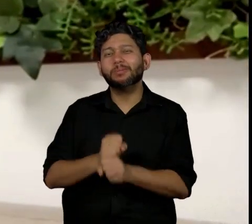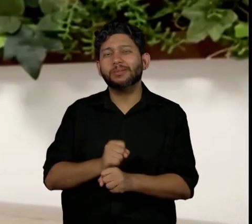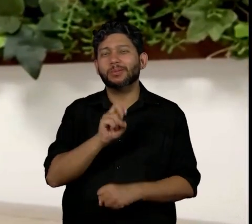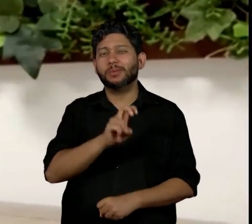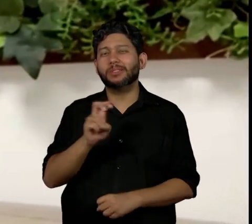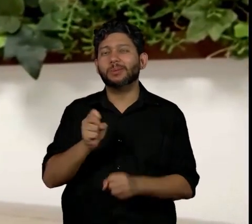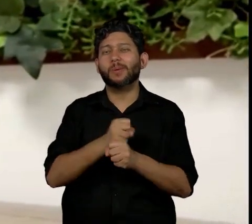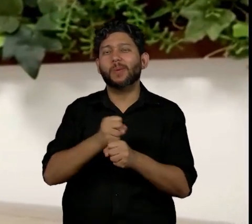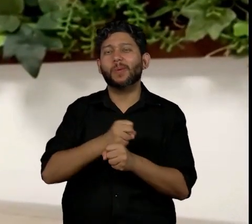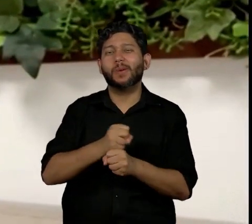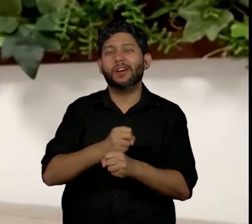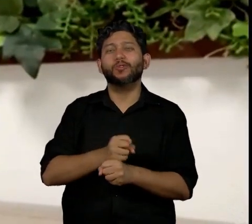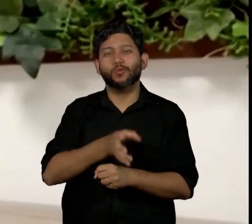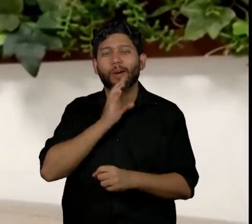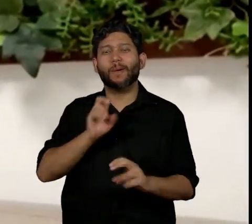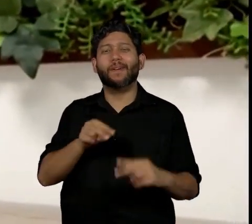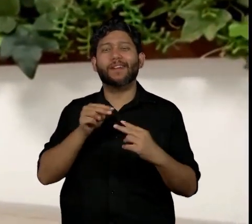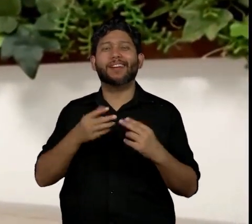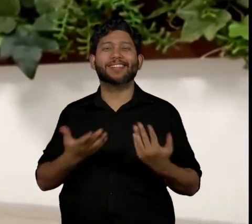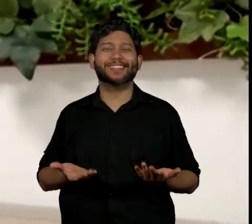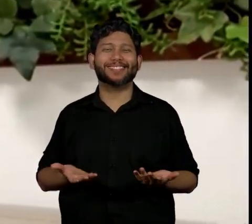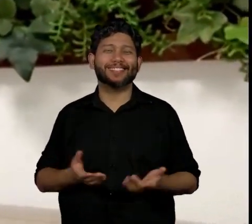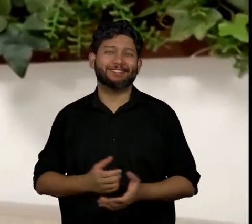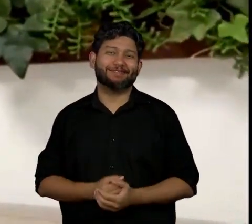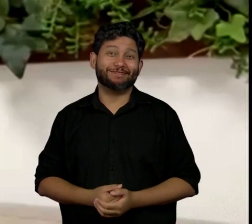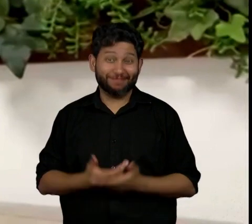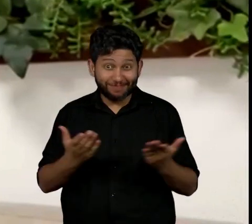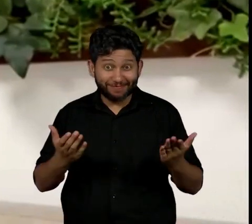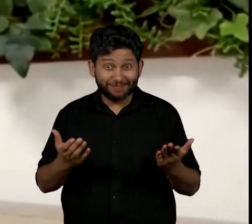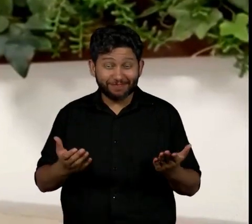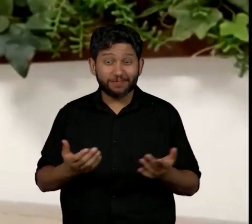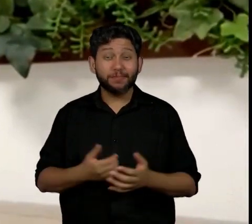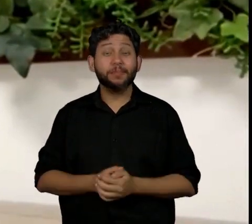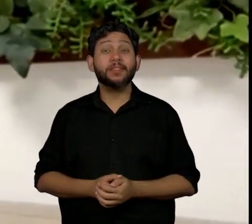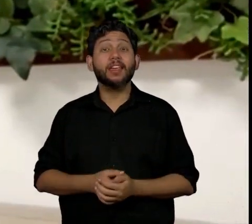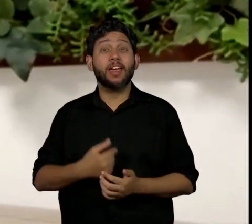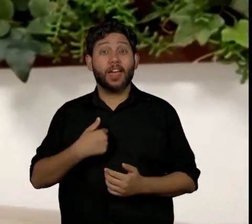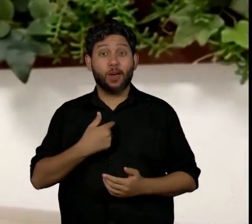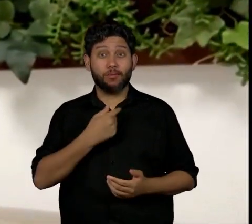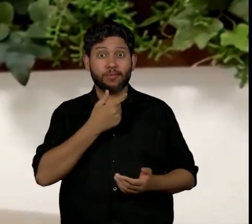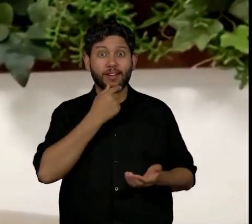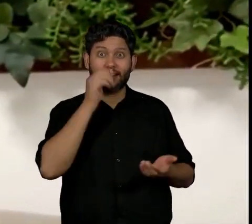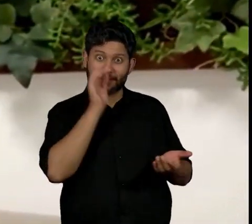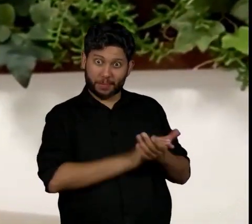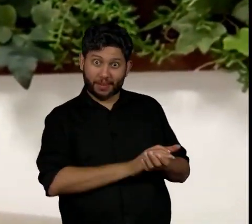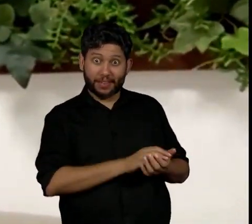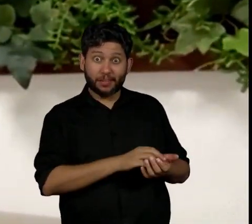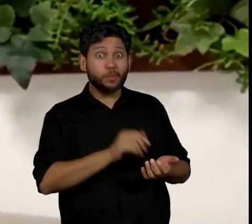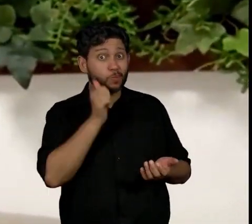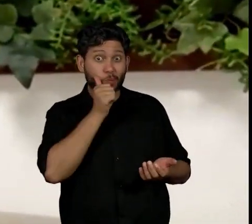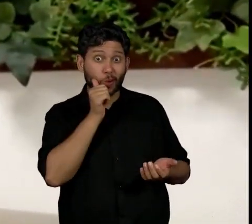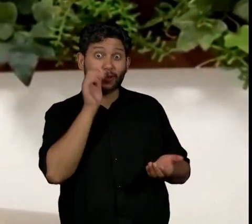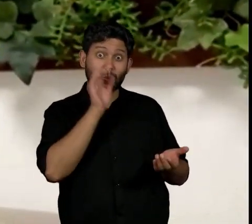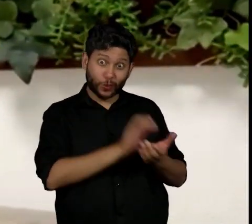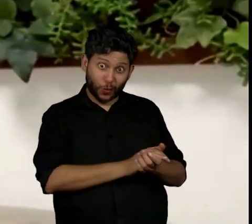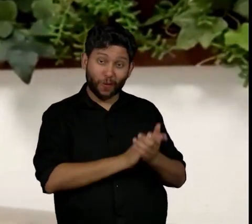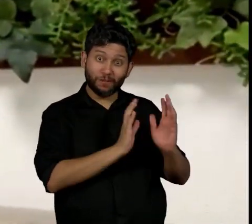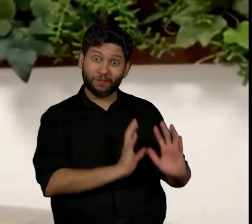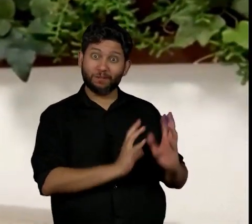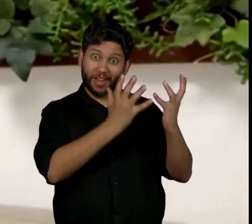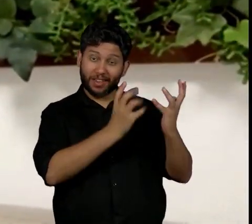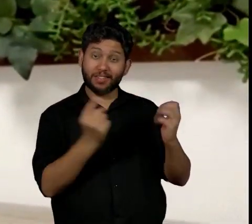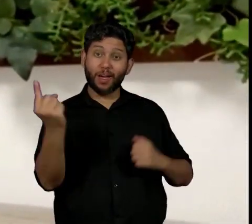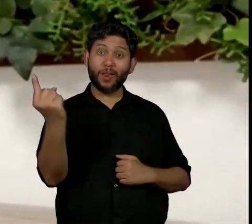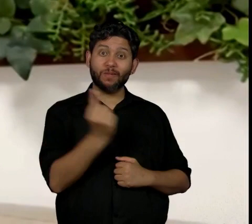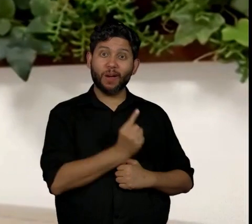tempo que nós nos conhecemos, não é? Paulinho foi até meu padrinho no civil do casamento. Ele, a nossa saudosa Maria